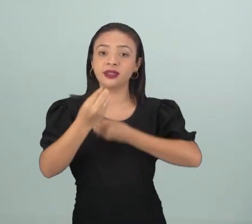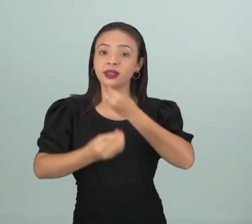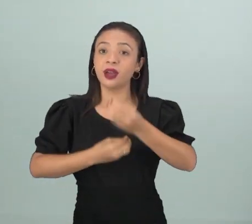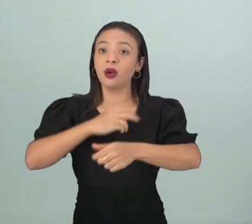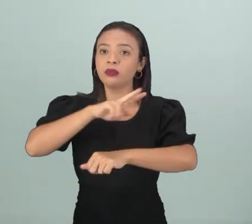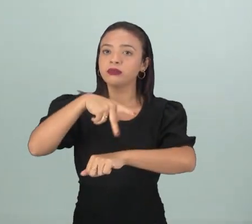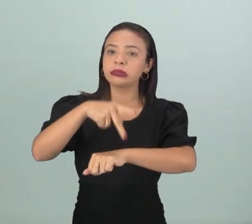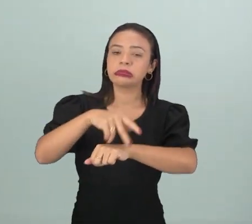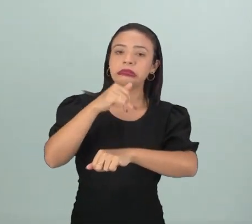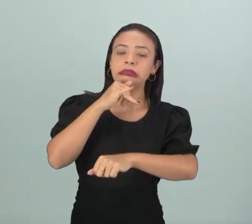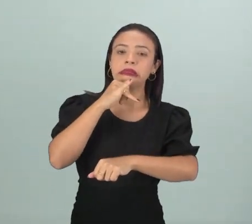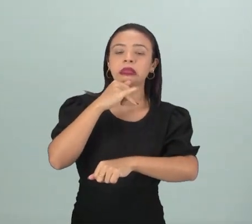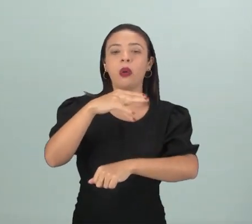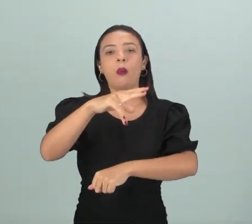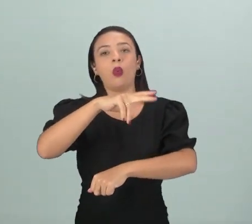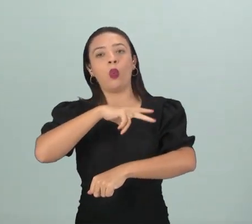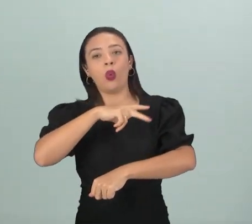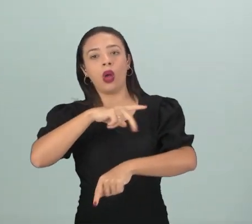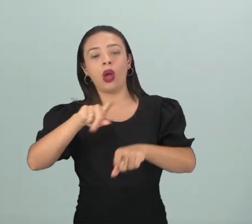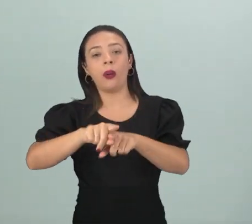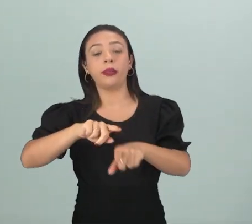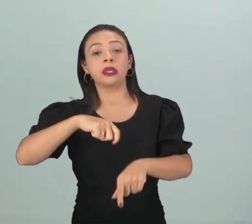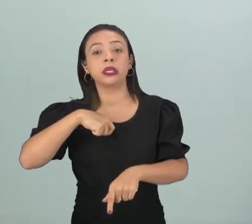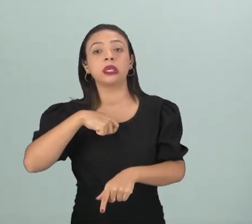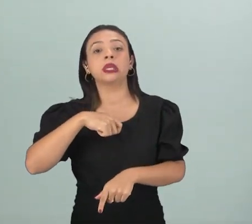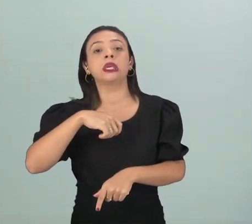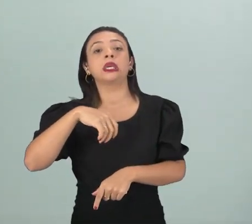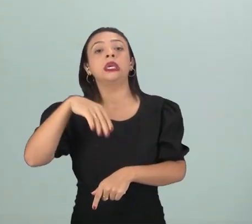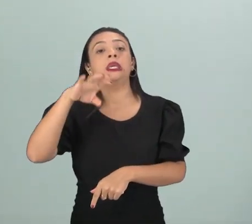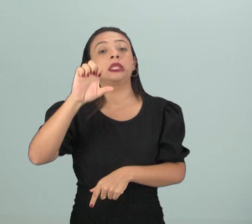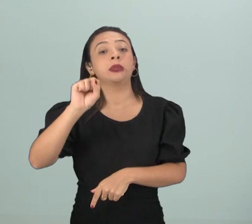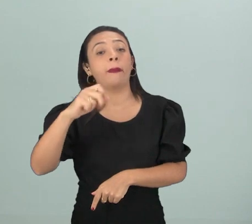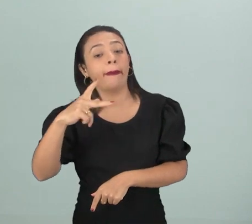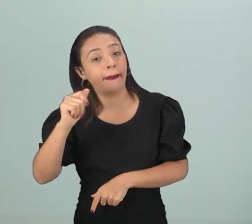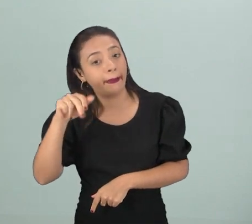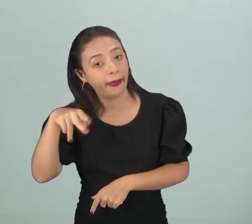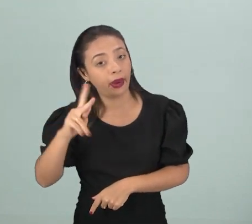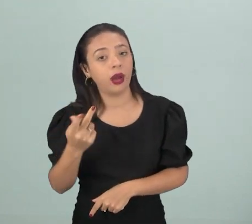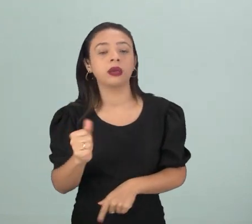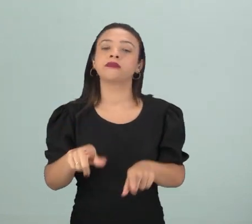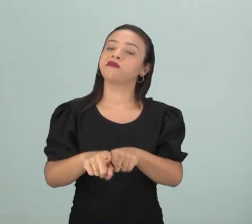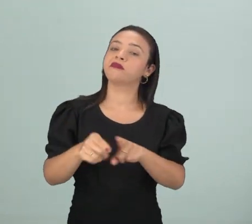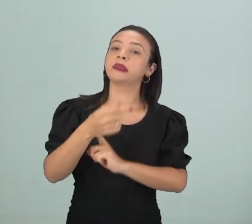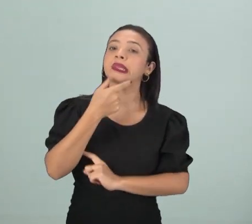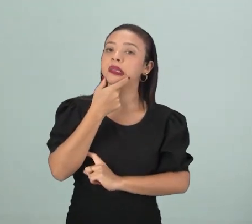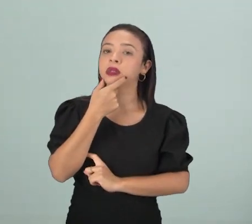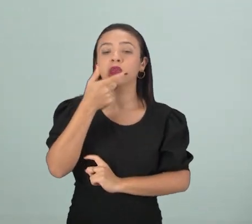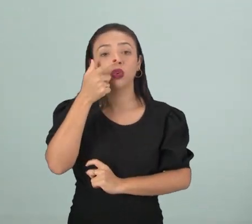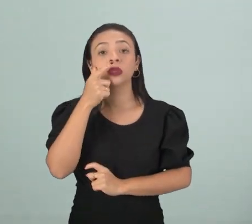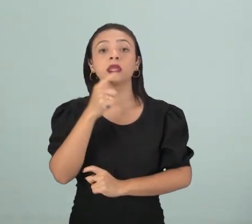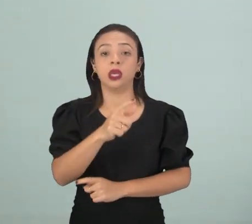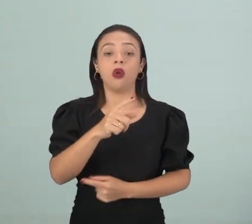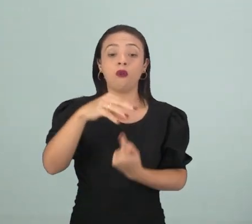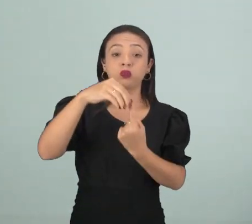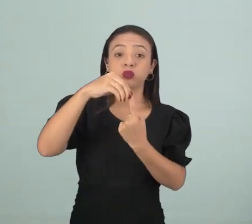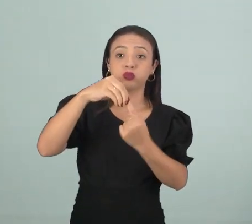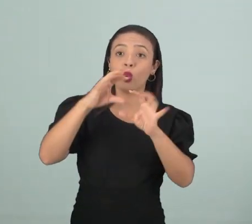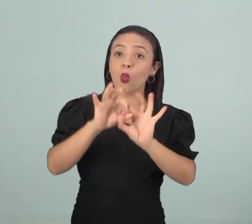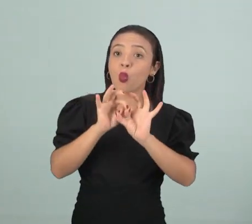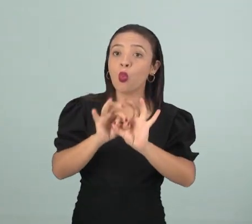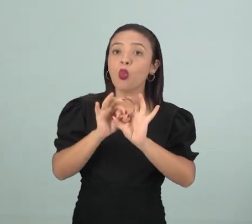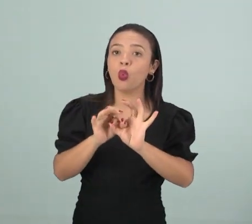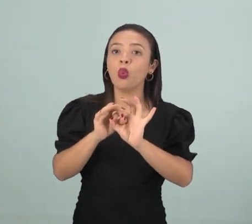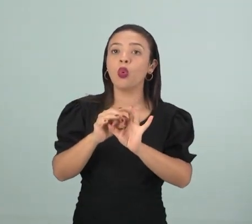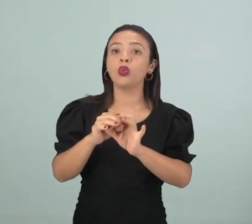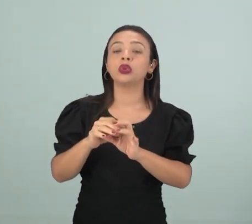como Portugal, Espanha, até a própria Inglaterra vão consolidando seu poder e transformar-se dentro